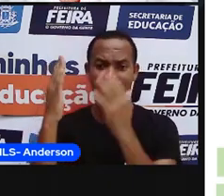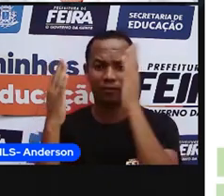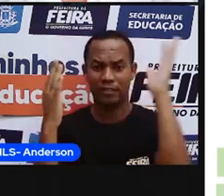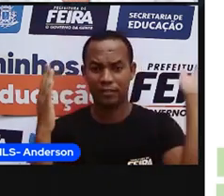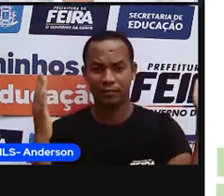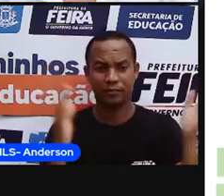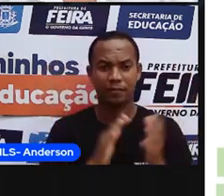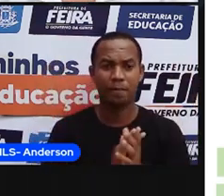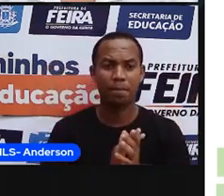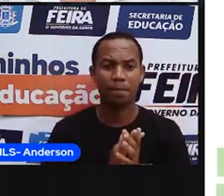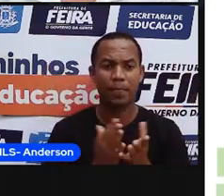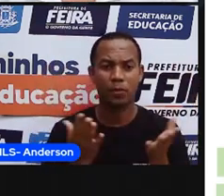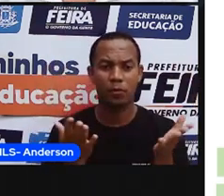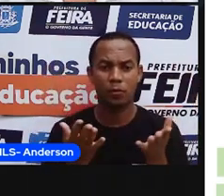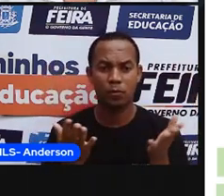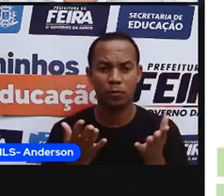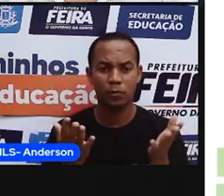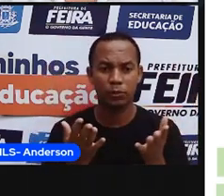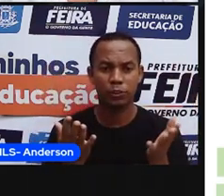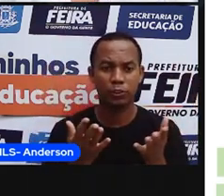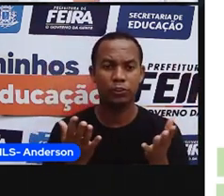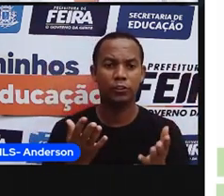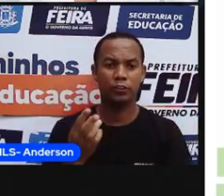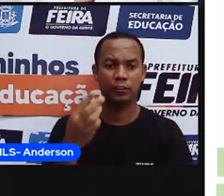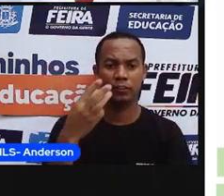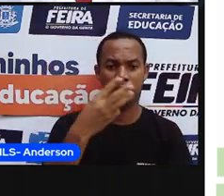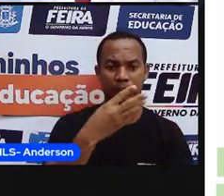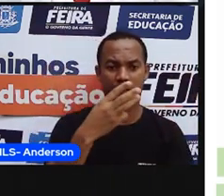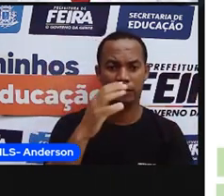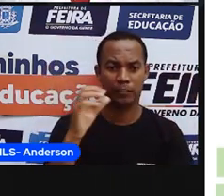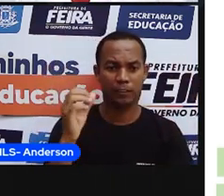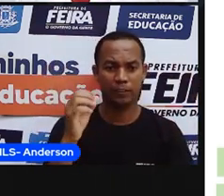Hoje, 30 de abril, né?